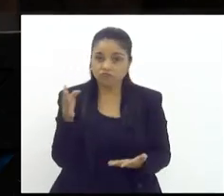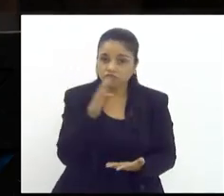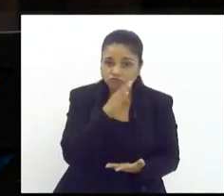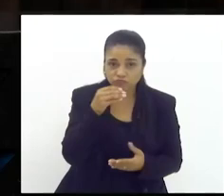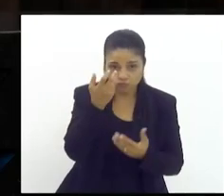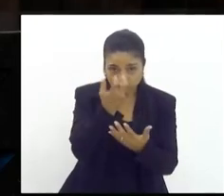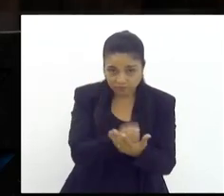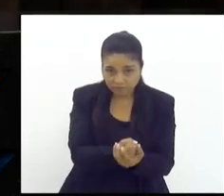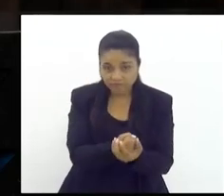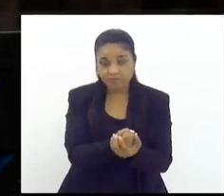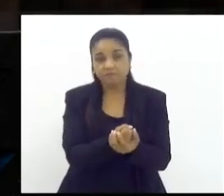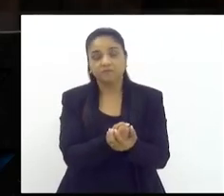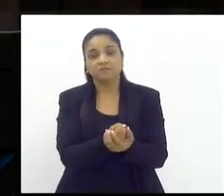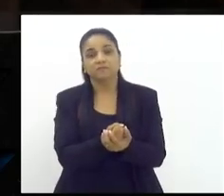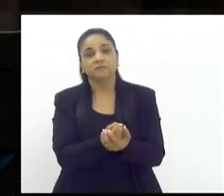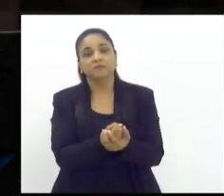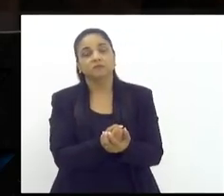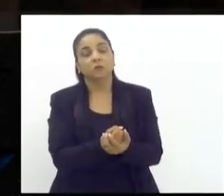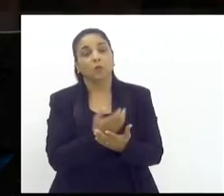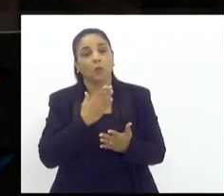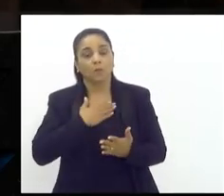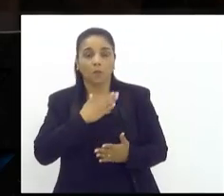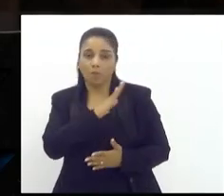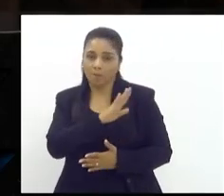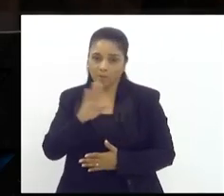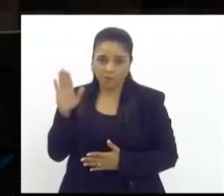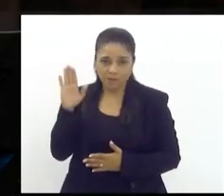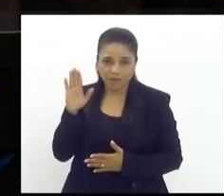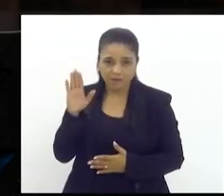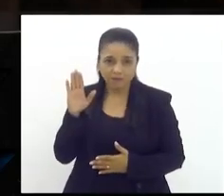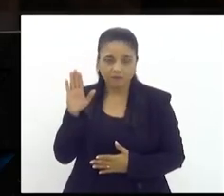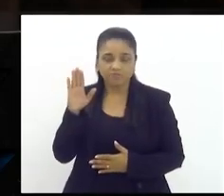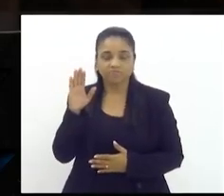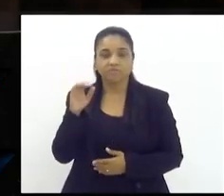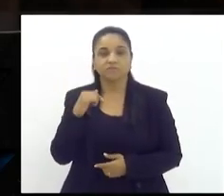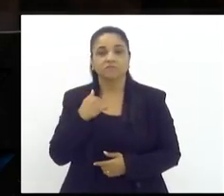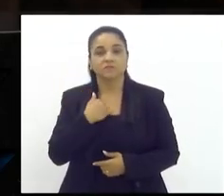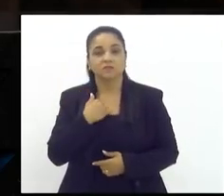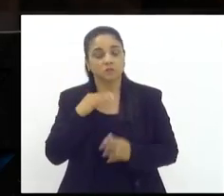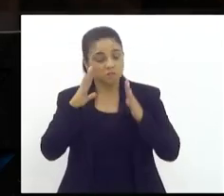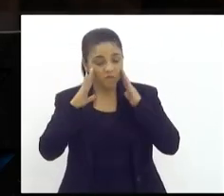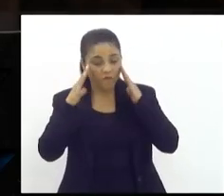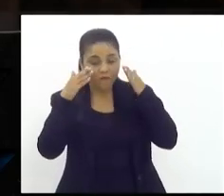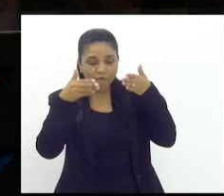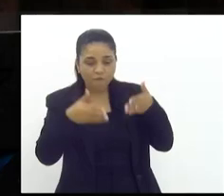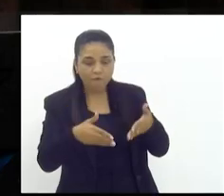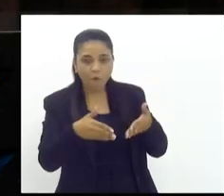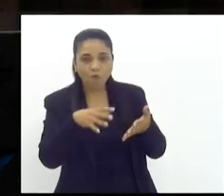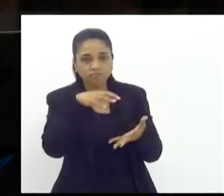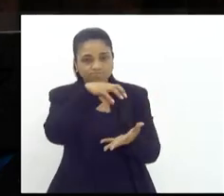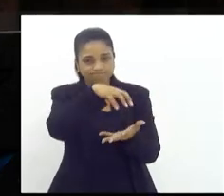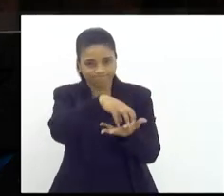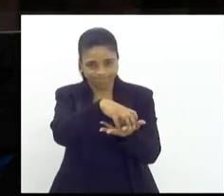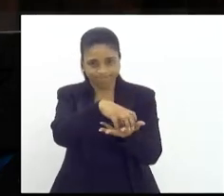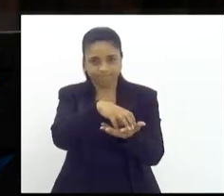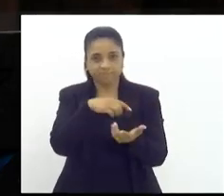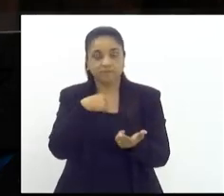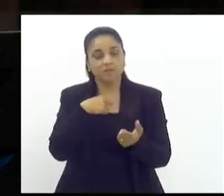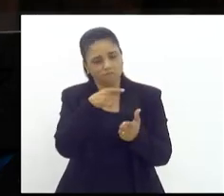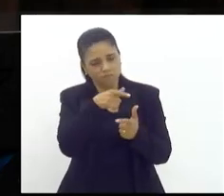o meu mandato Deputado da Célia Jordão tem como um dos focos centrais e vossa